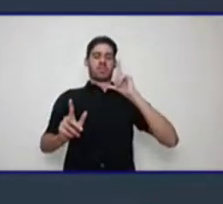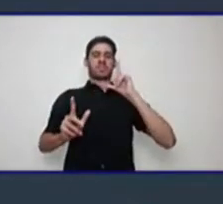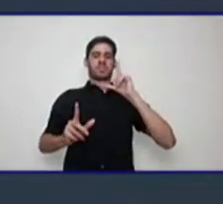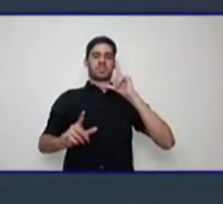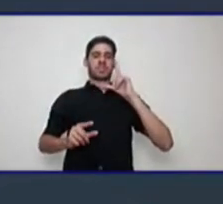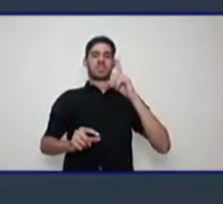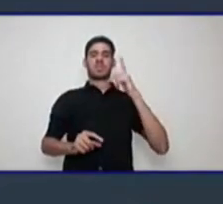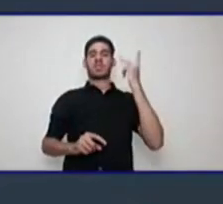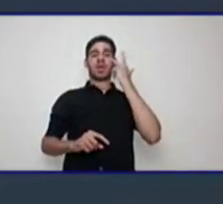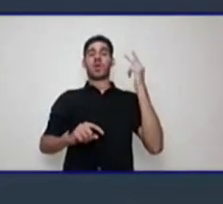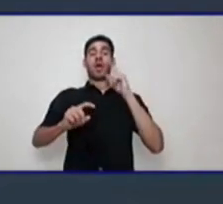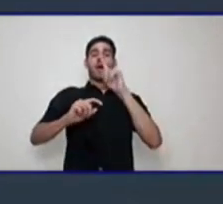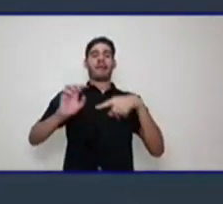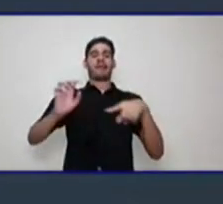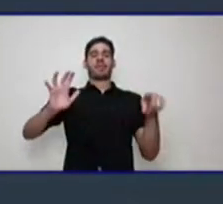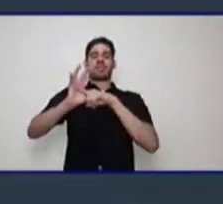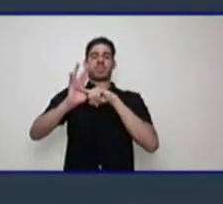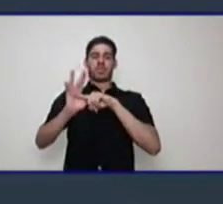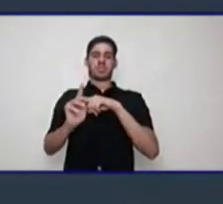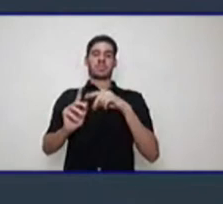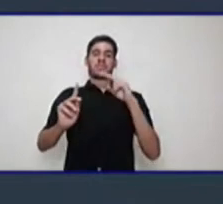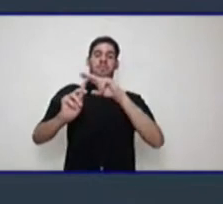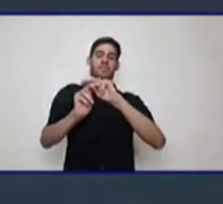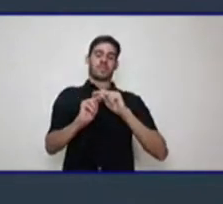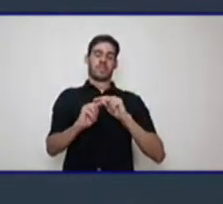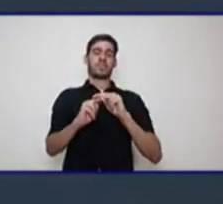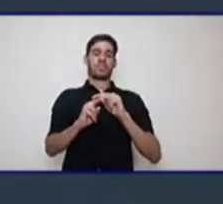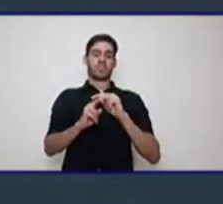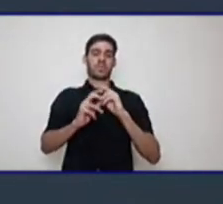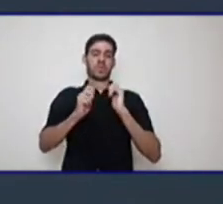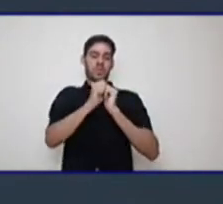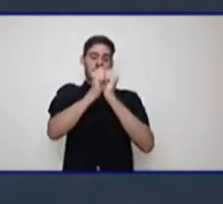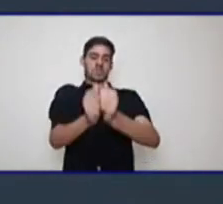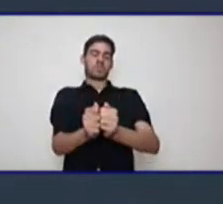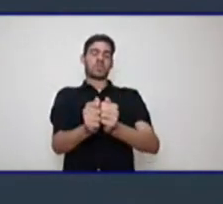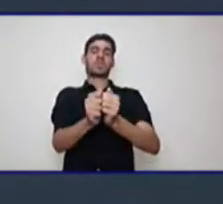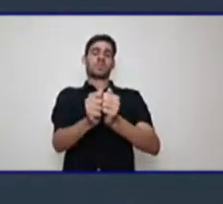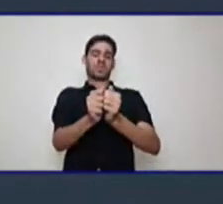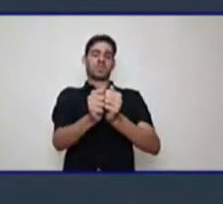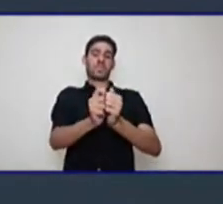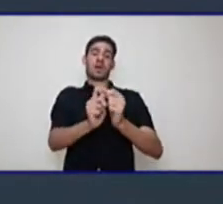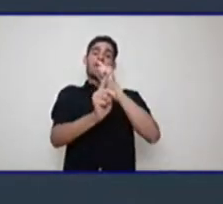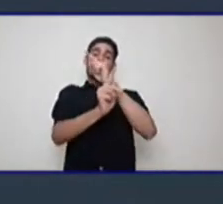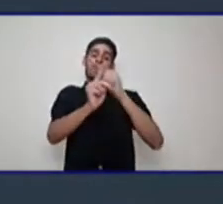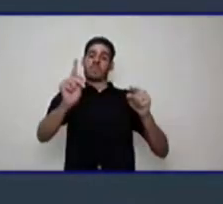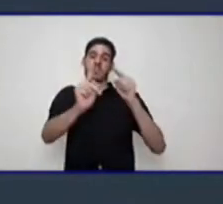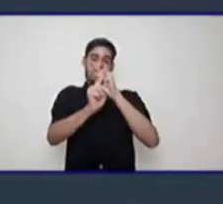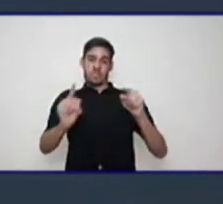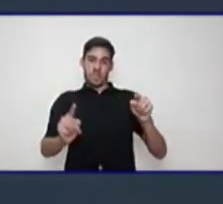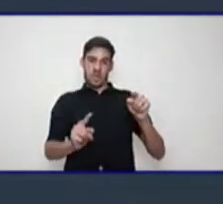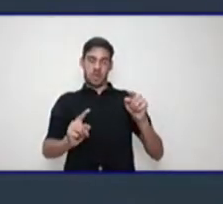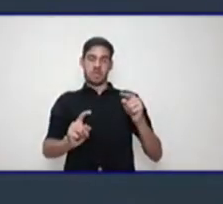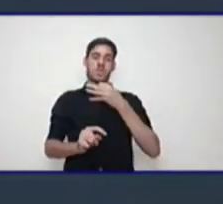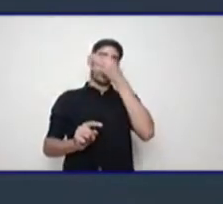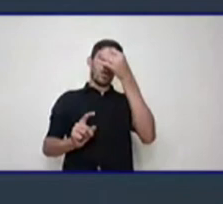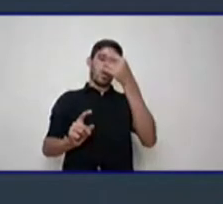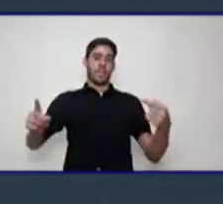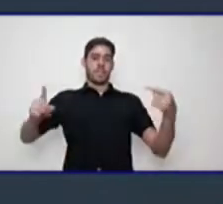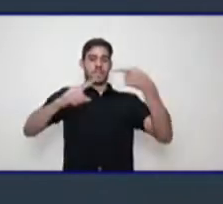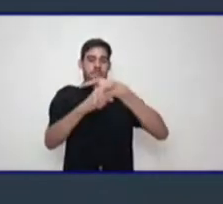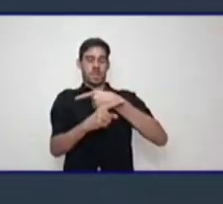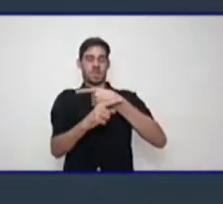de natureza negativa. Portanto, acompanho substancialmente a divergência,